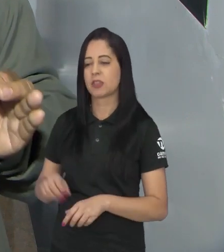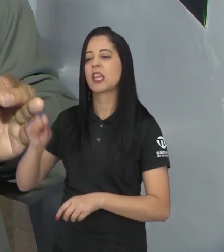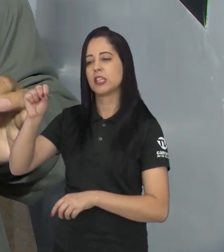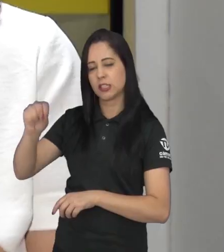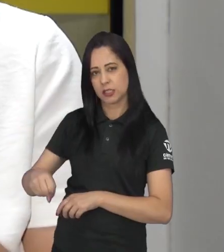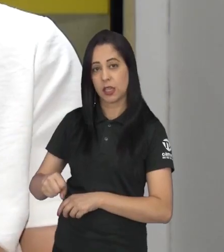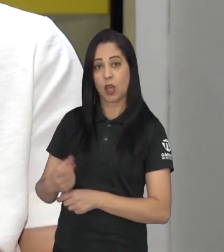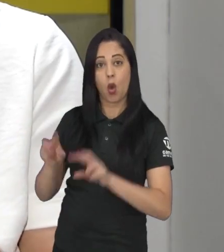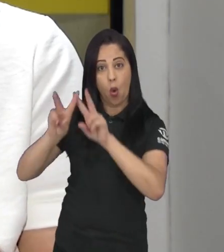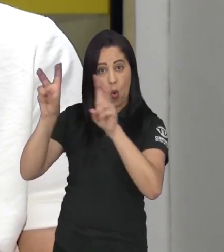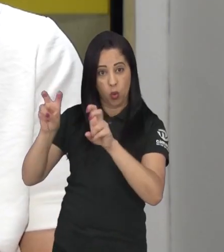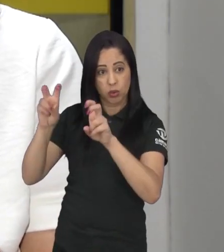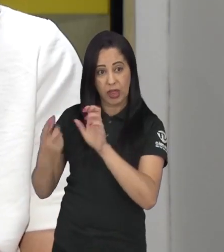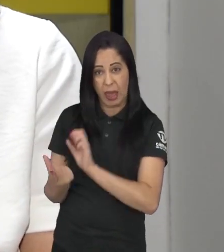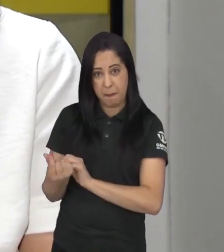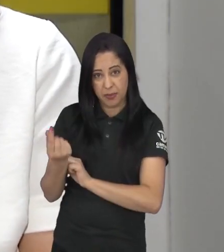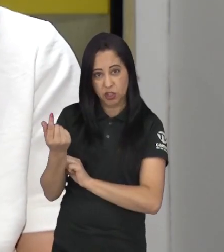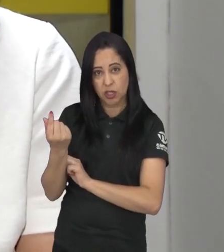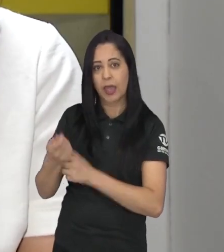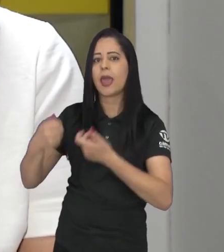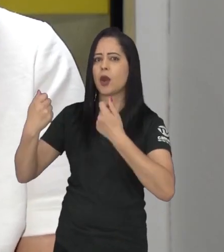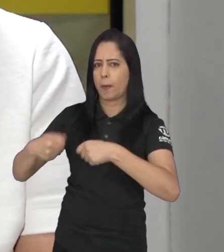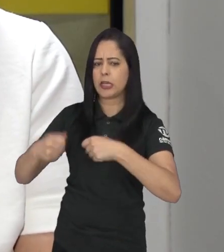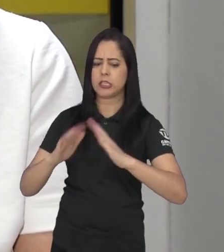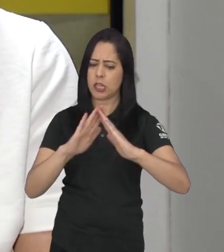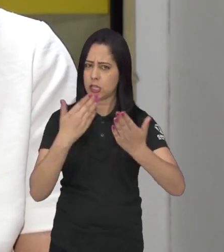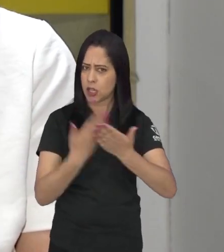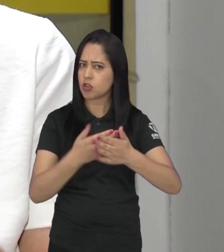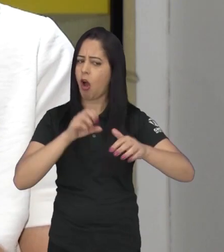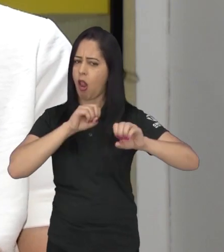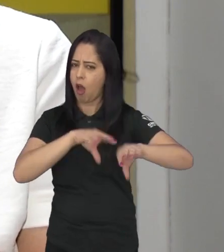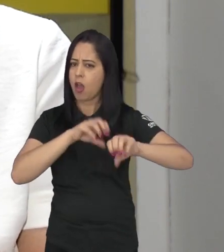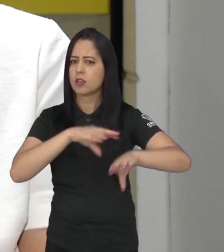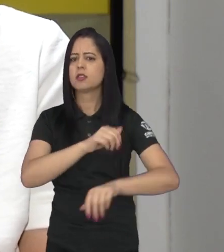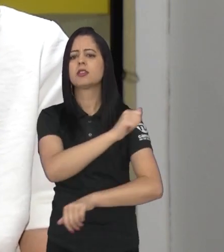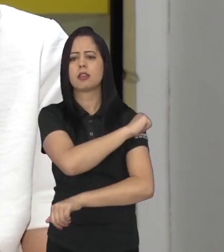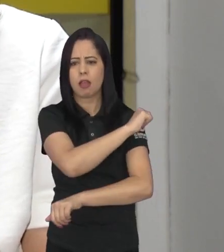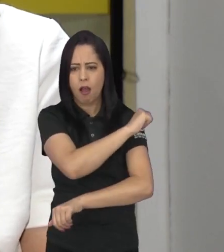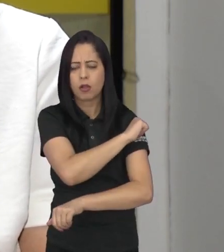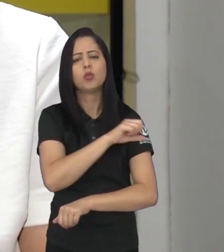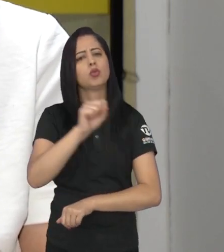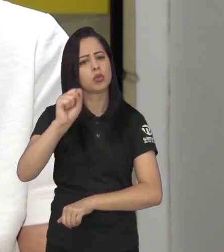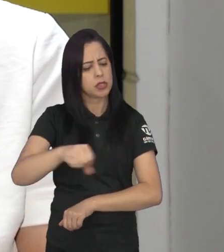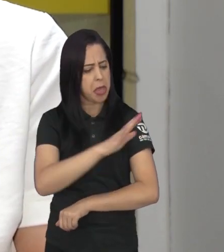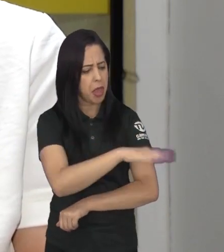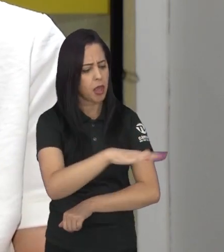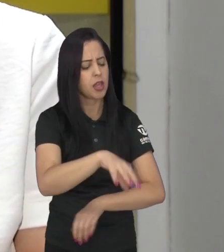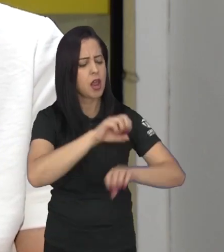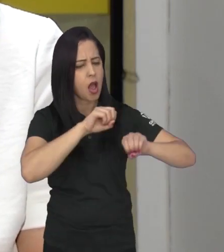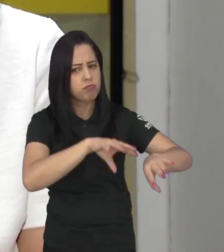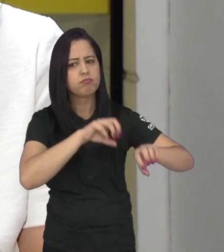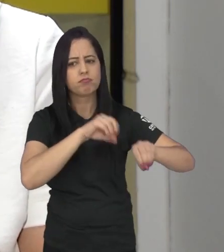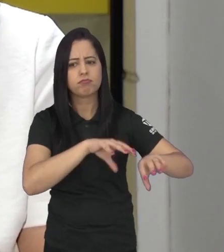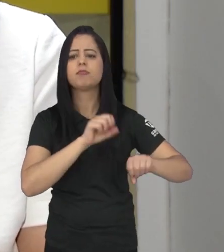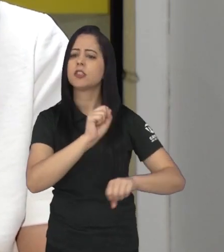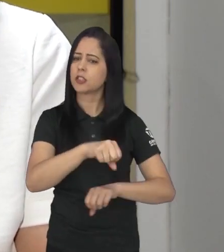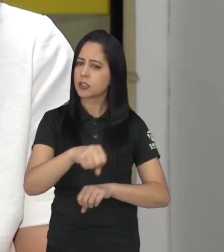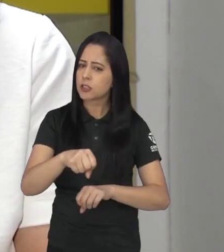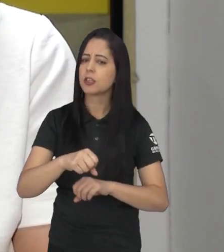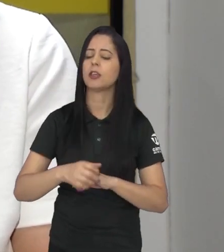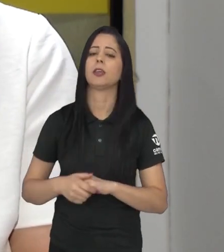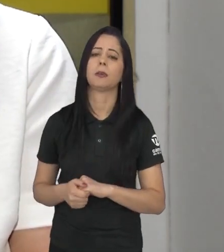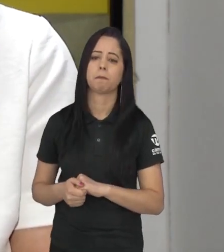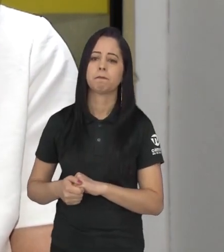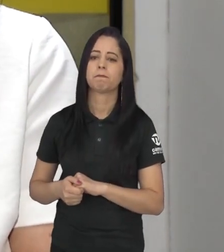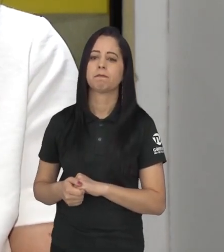saber gastar. Acho que deve ser tratado em sala de aula e desde pequeno, né? Desde pequenininho, com a base, falando a